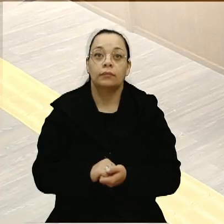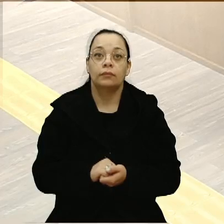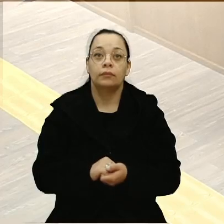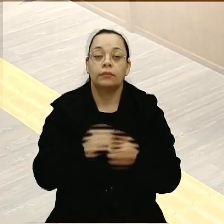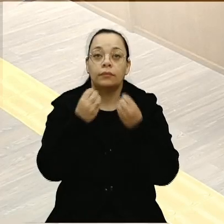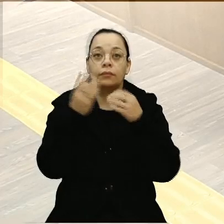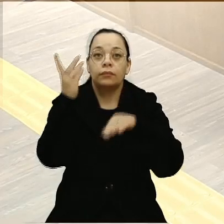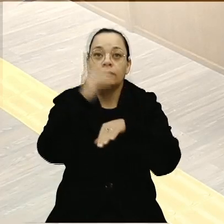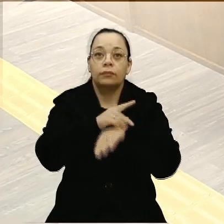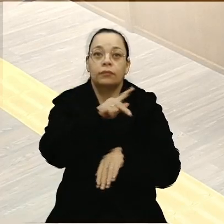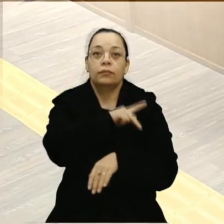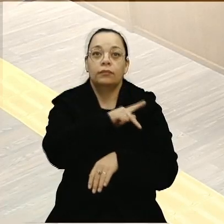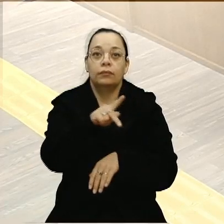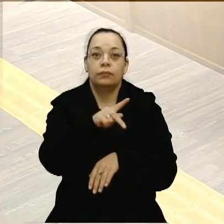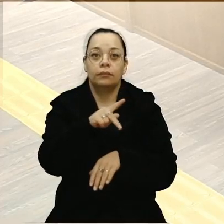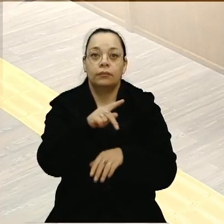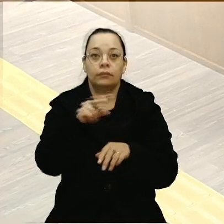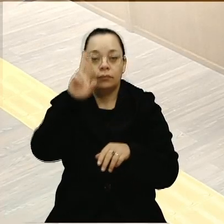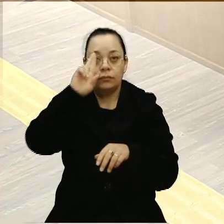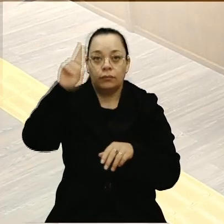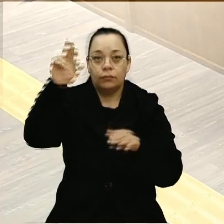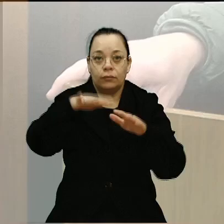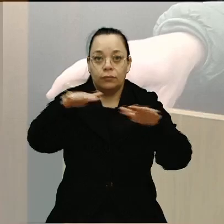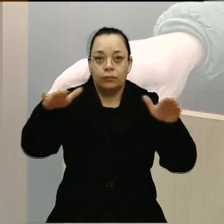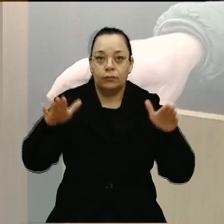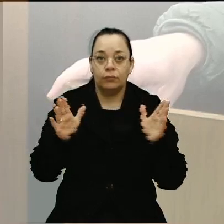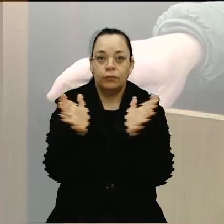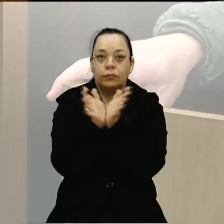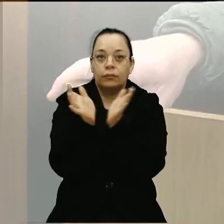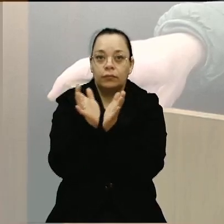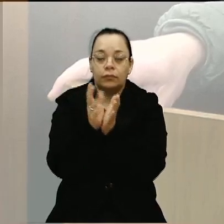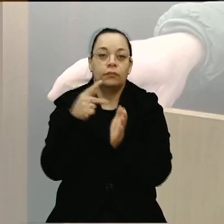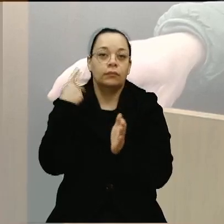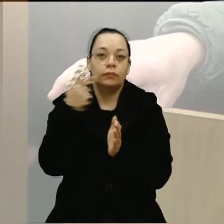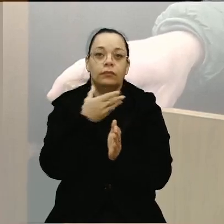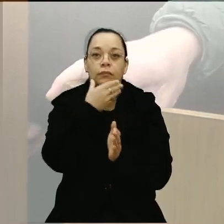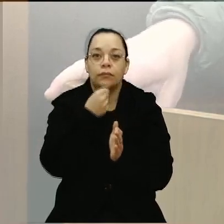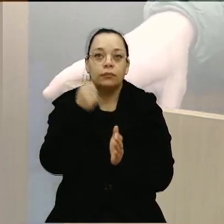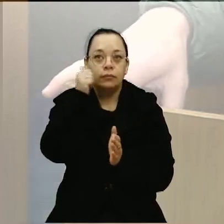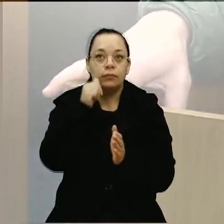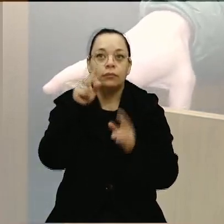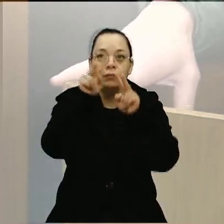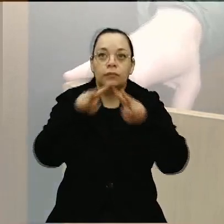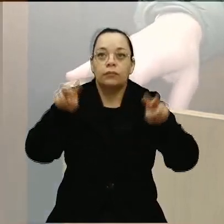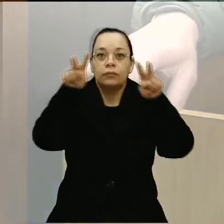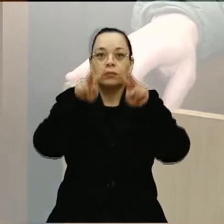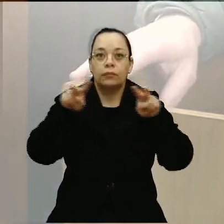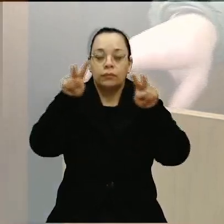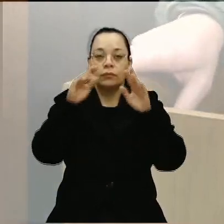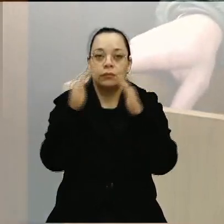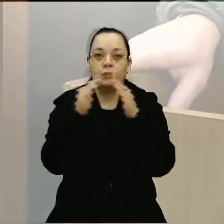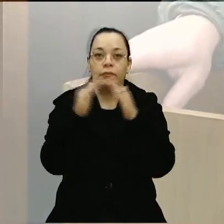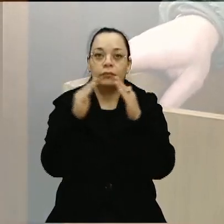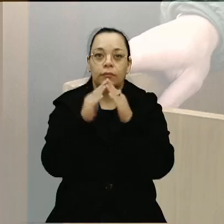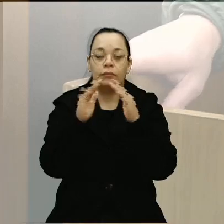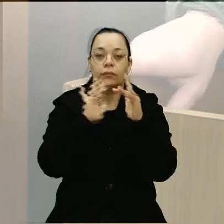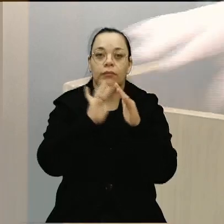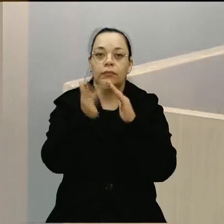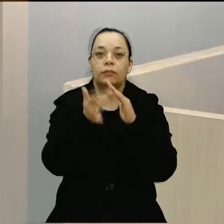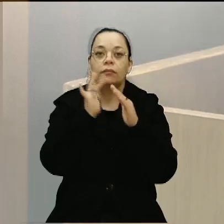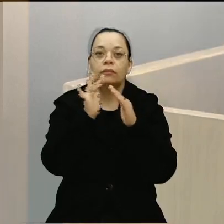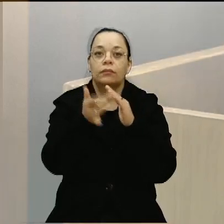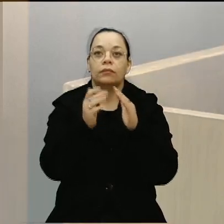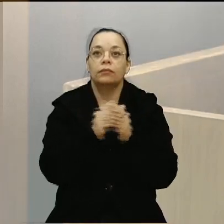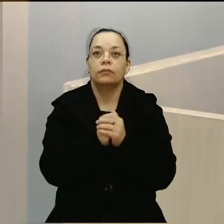Bom dia, presidente, mesa diretora, colegas, vereadoras, vereadores, pessoal que nos assiste de casa pelas redes sociais.